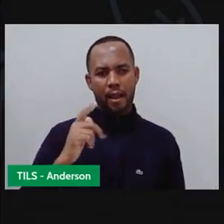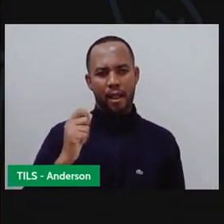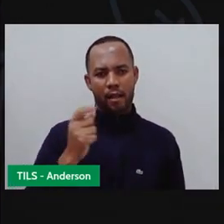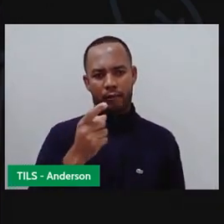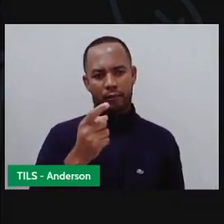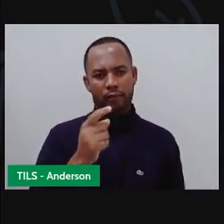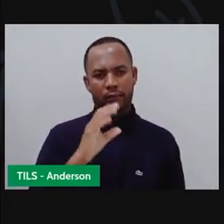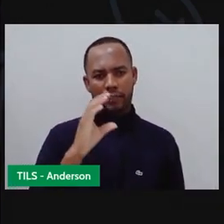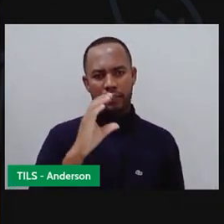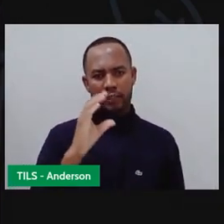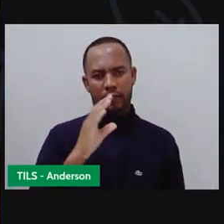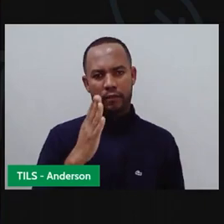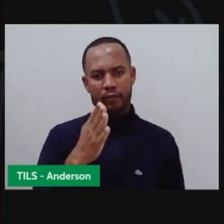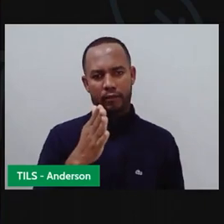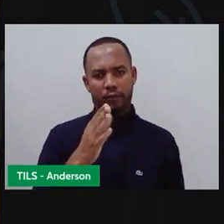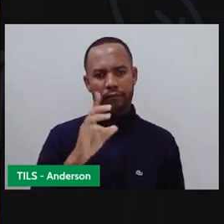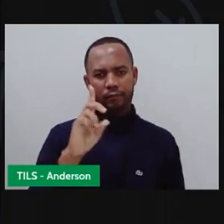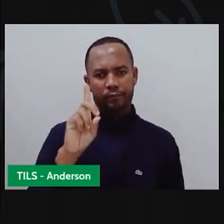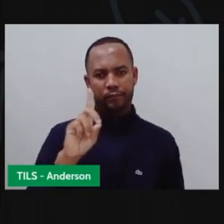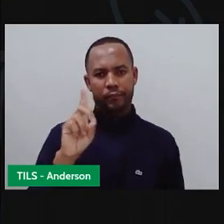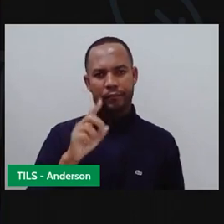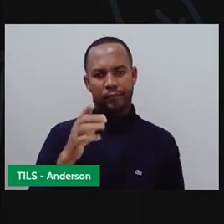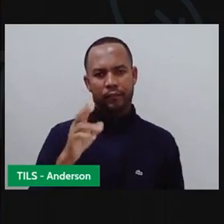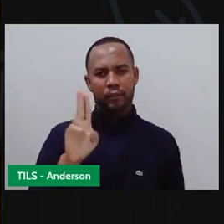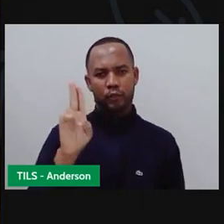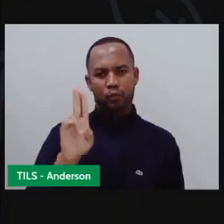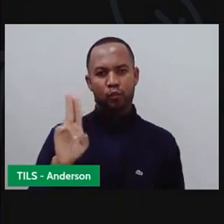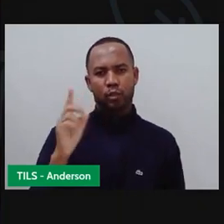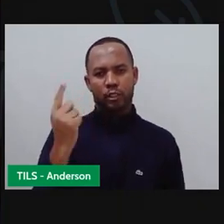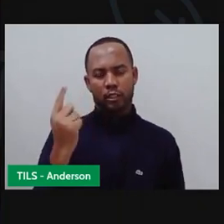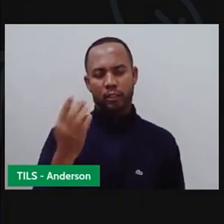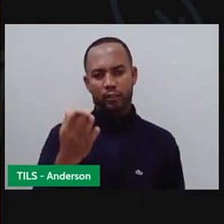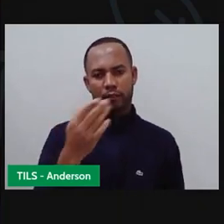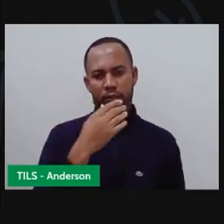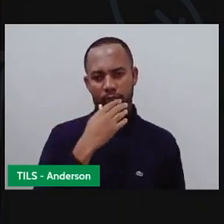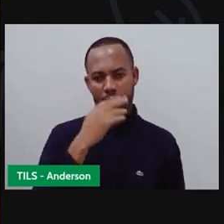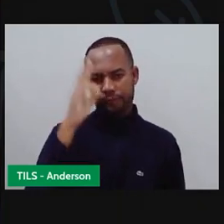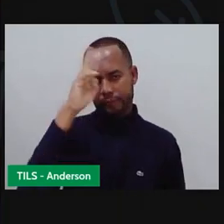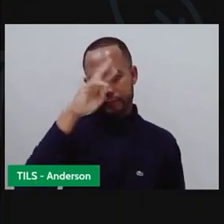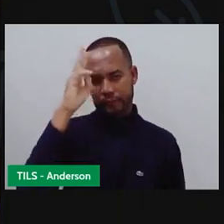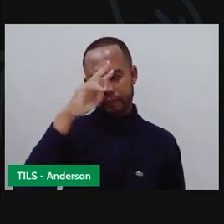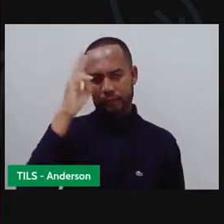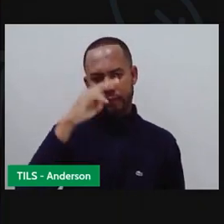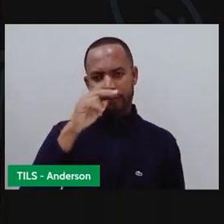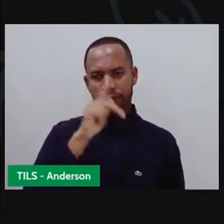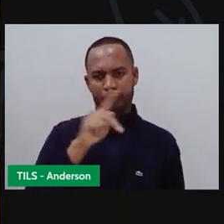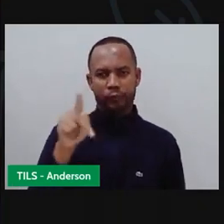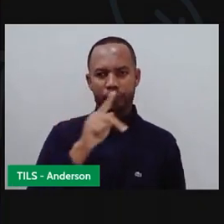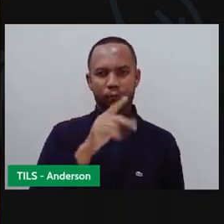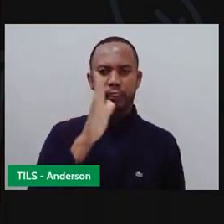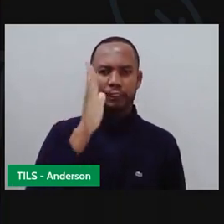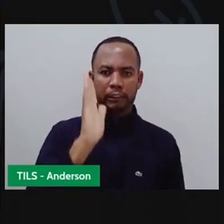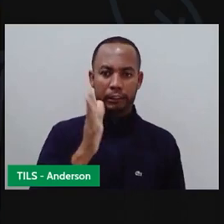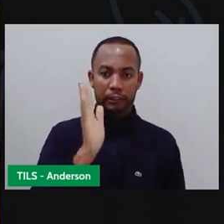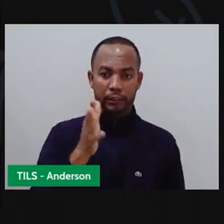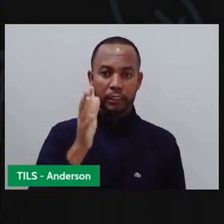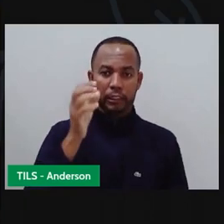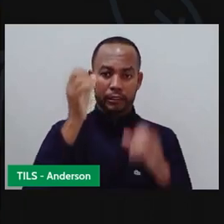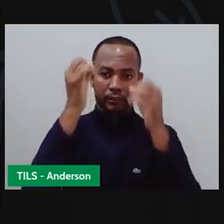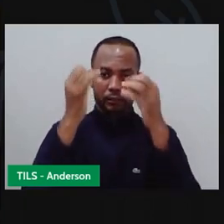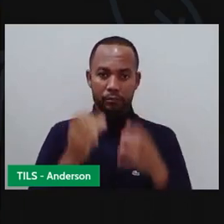pronto unidade Cá tudo aqui é uma magia O que que a gente fez a prova lembra do quadro da Nasa pronto me